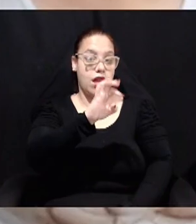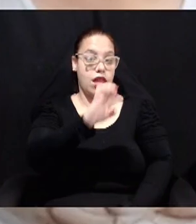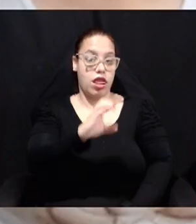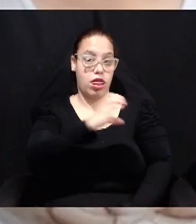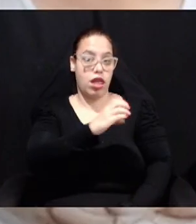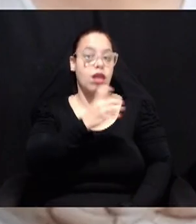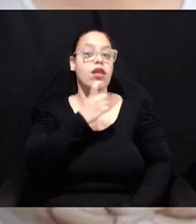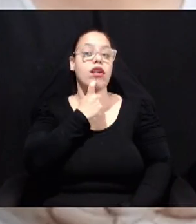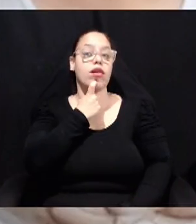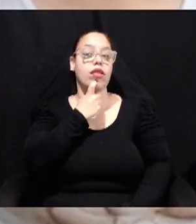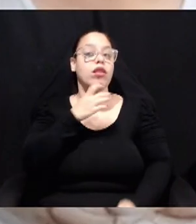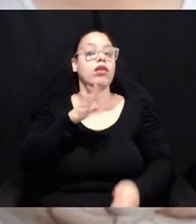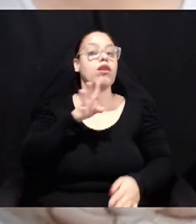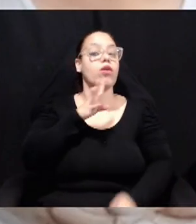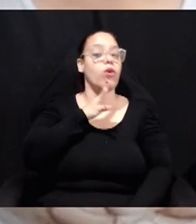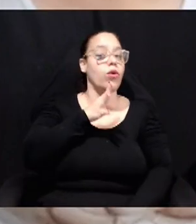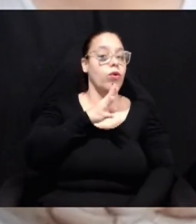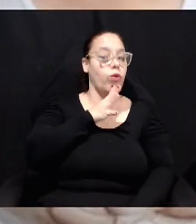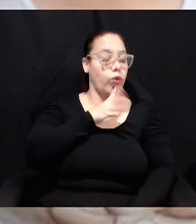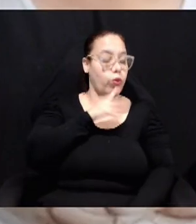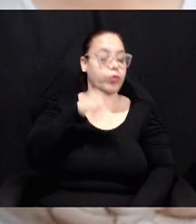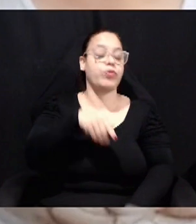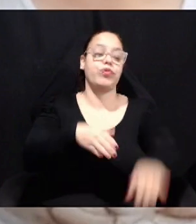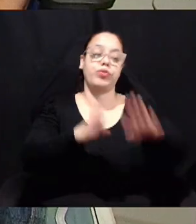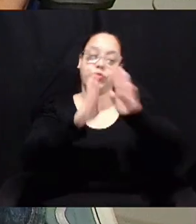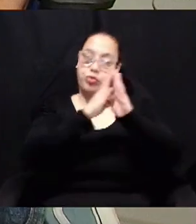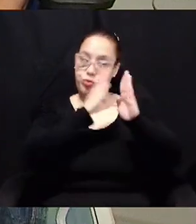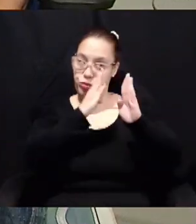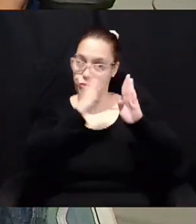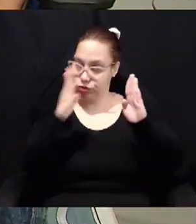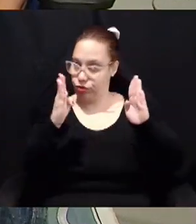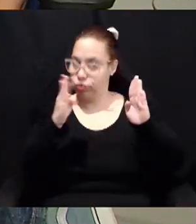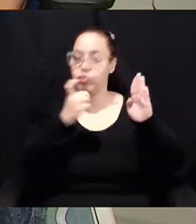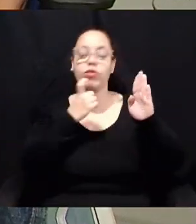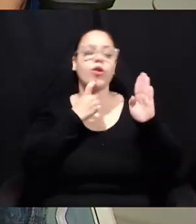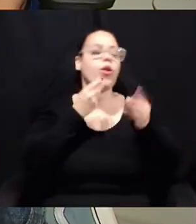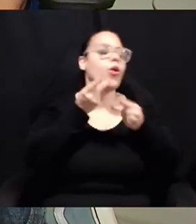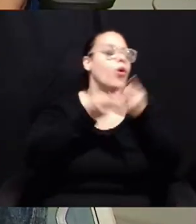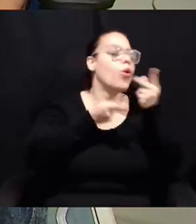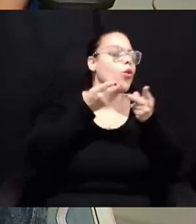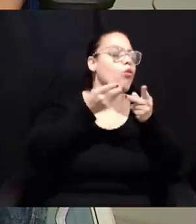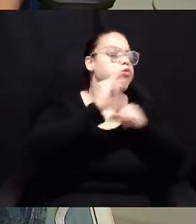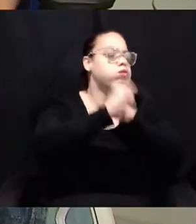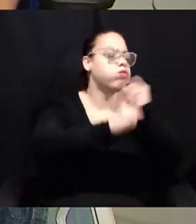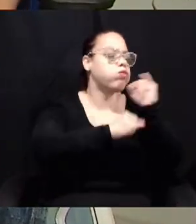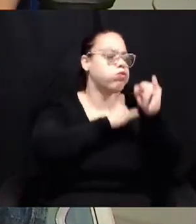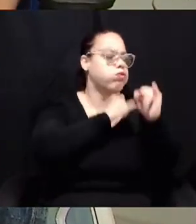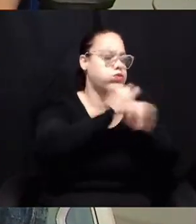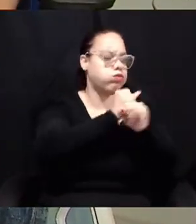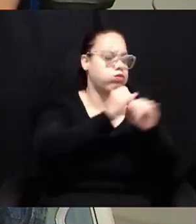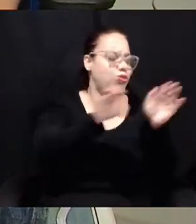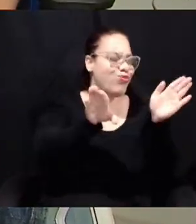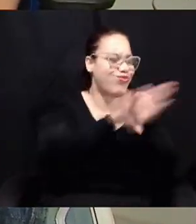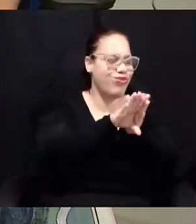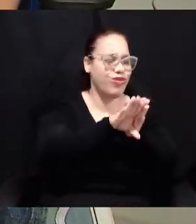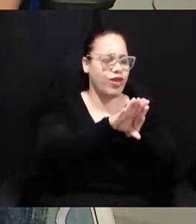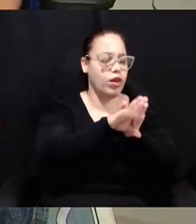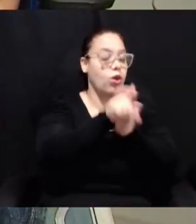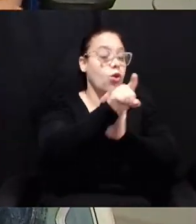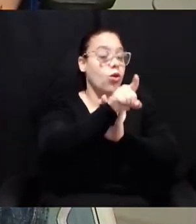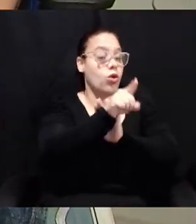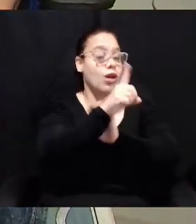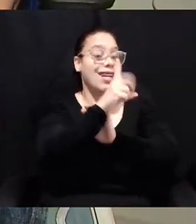conhecer, Biblioteca Municipal de Campinas. E me fala da internet, como é que a internet chegou? Você que já está há 15 anos